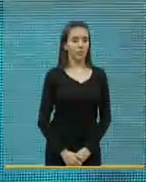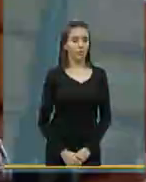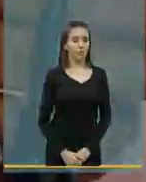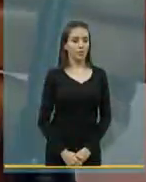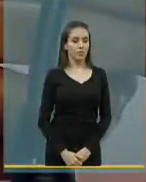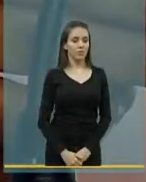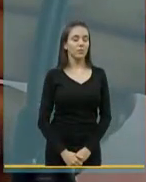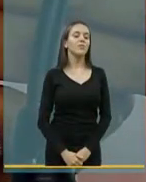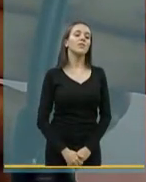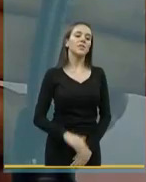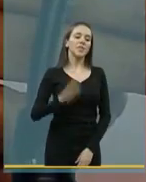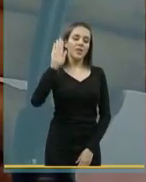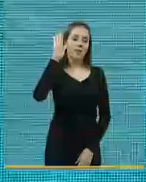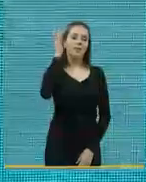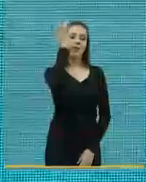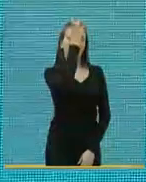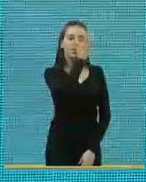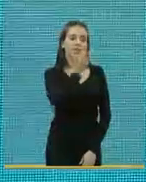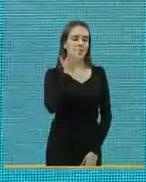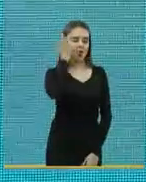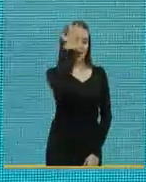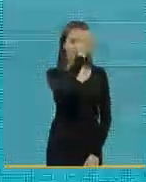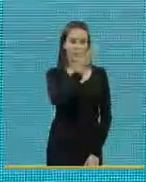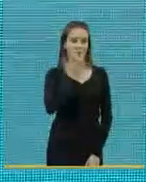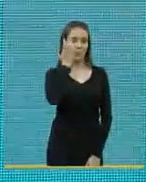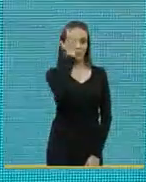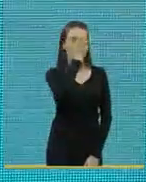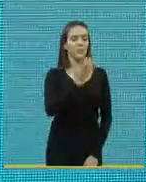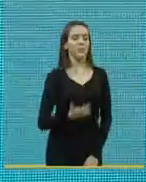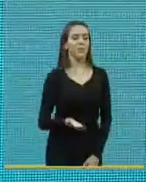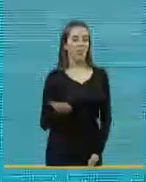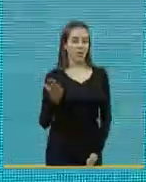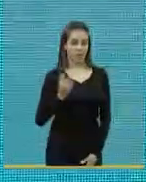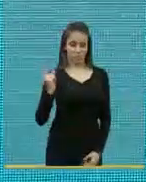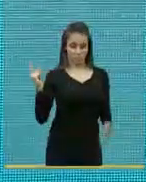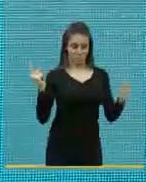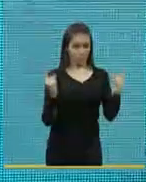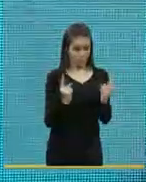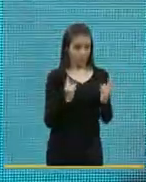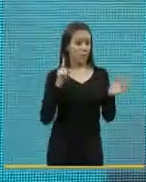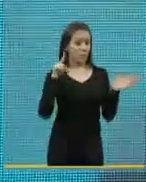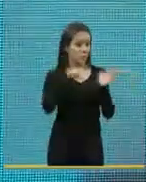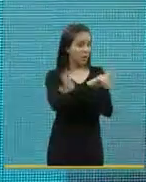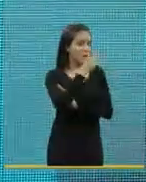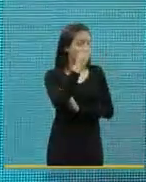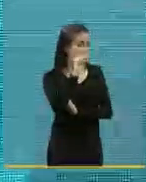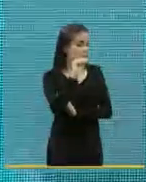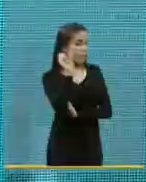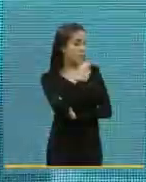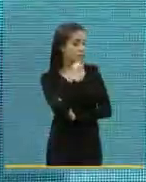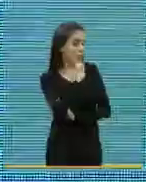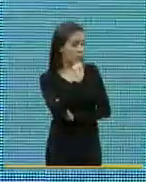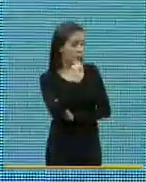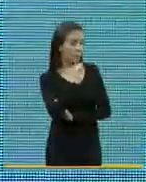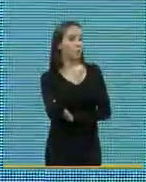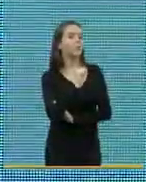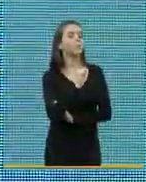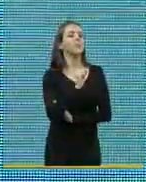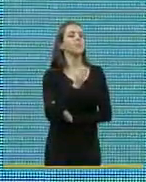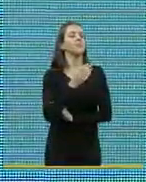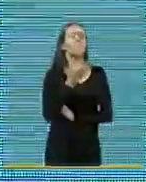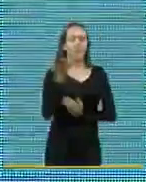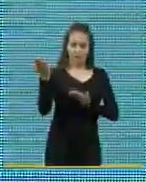que é o candidato fernando haddad candidato 30 segundos para perguntas meu caro